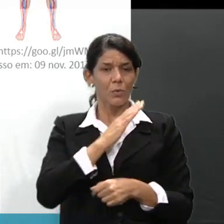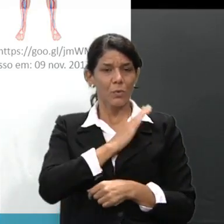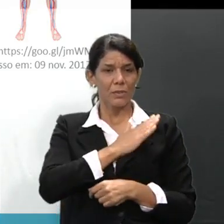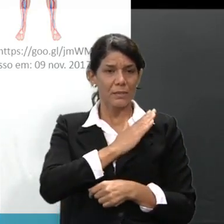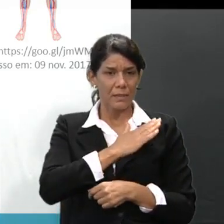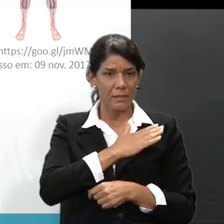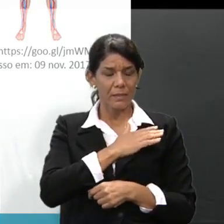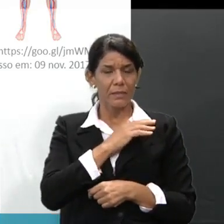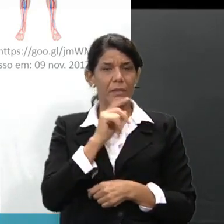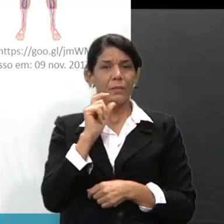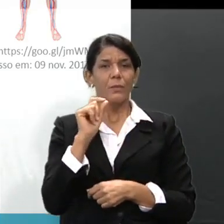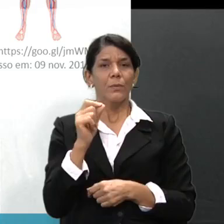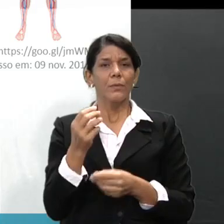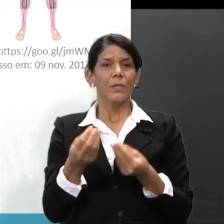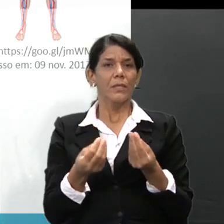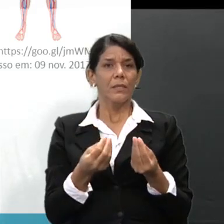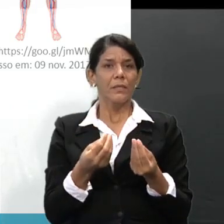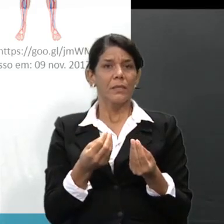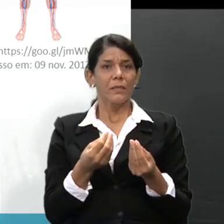coração,